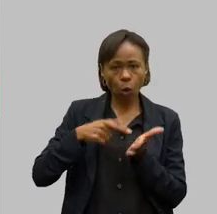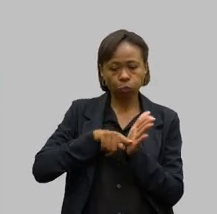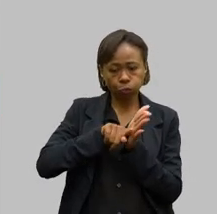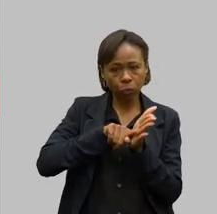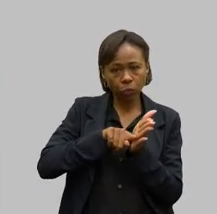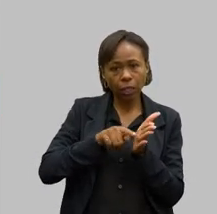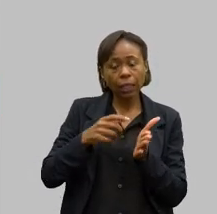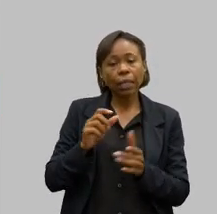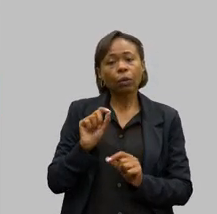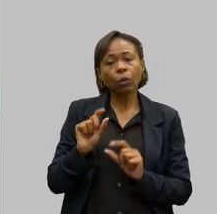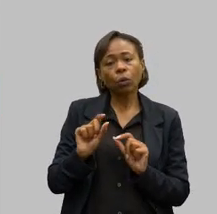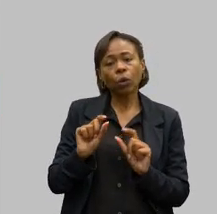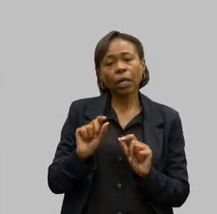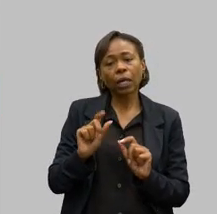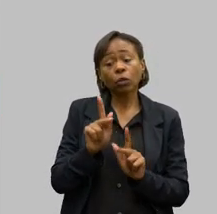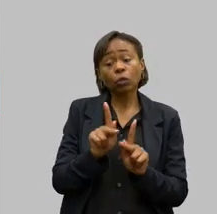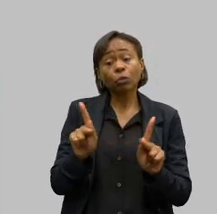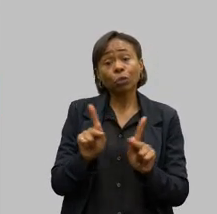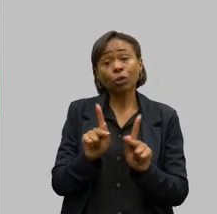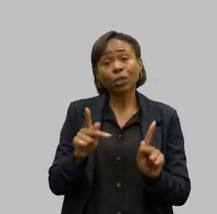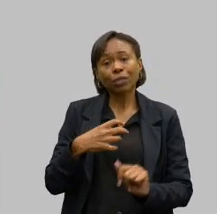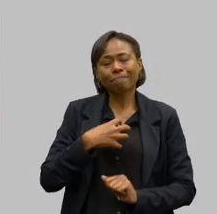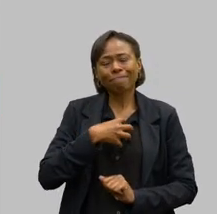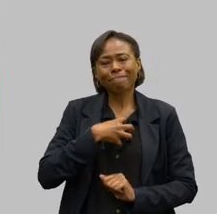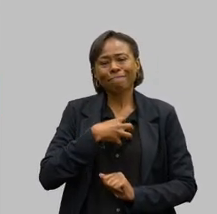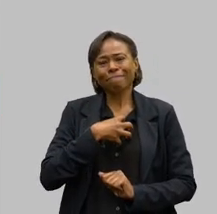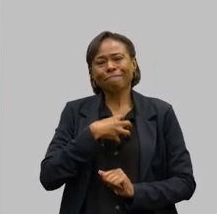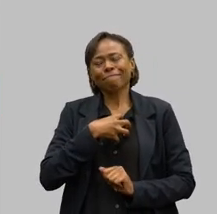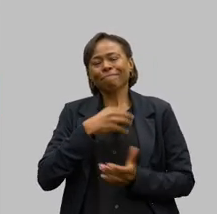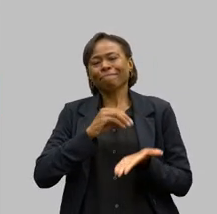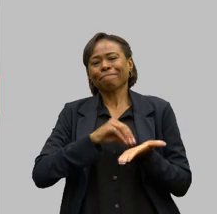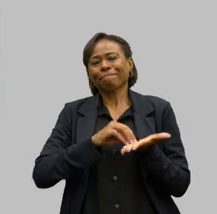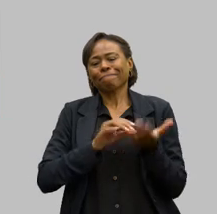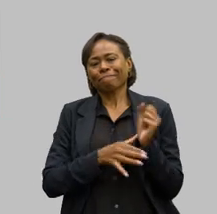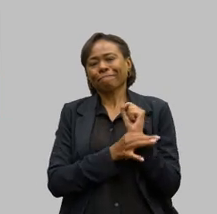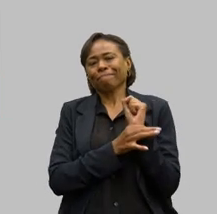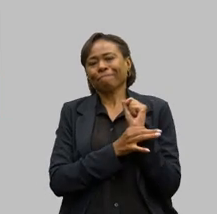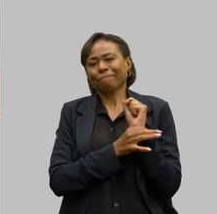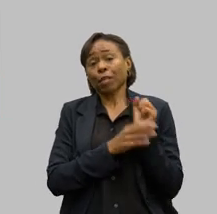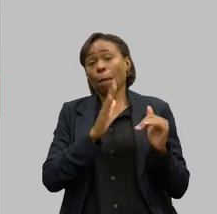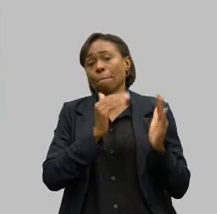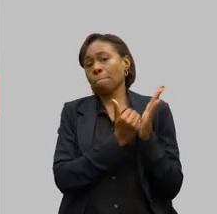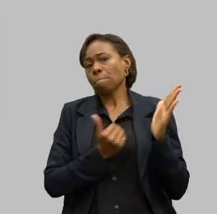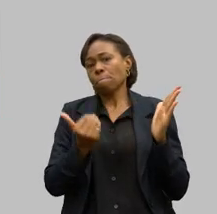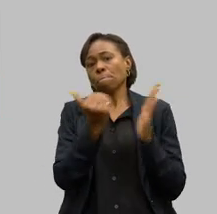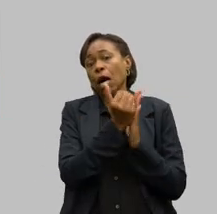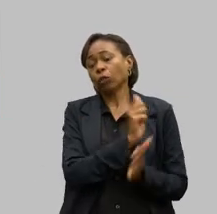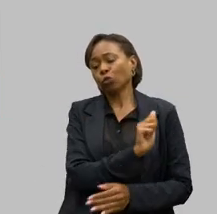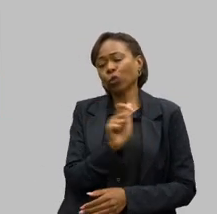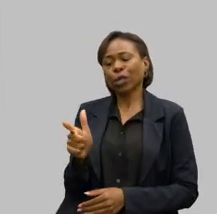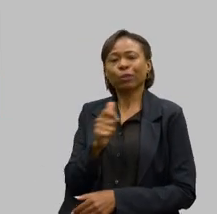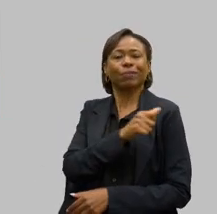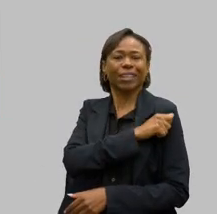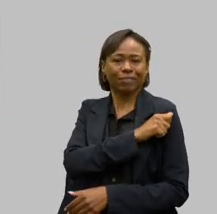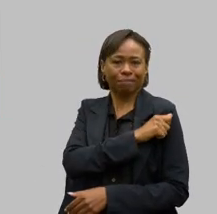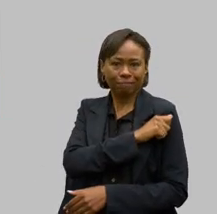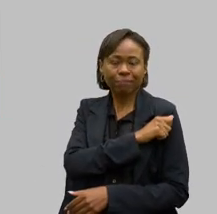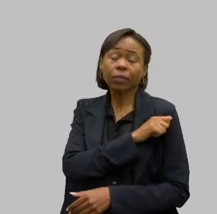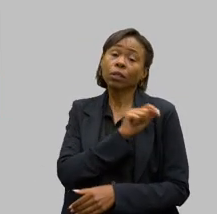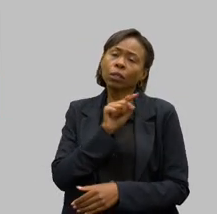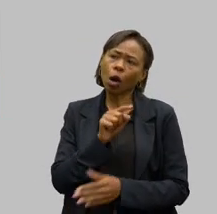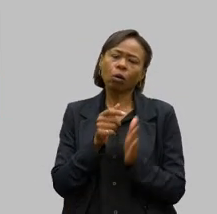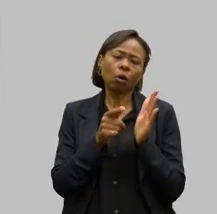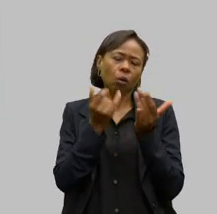sensação de insegurança dos professores ela é maior do que a sensação de insegurança dos estudantes. Acho que com esses dados a gente consegue ter